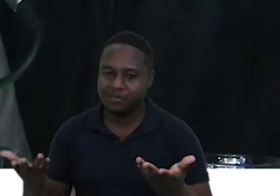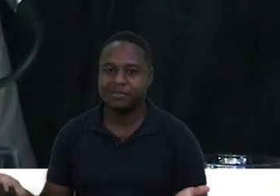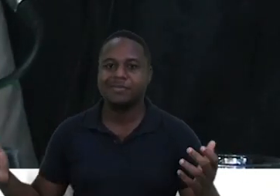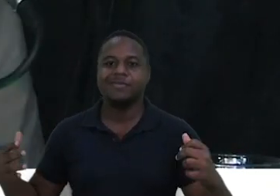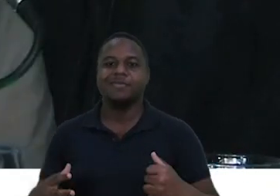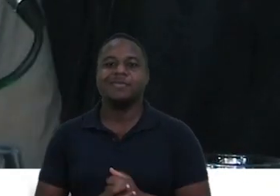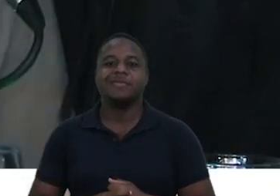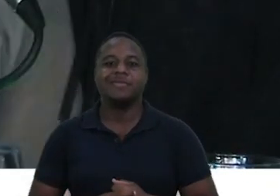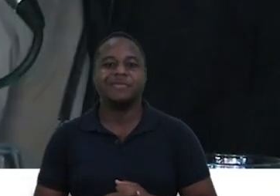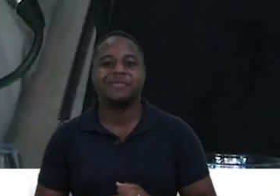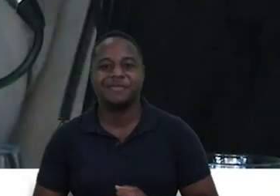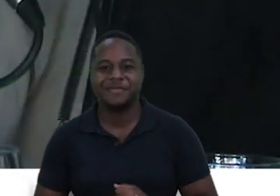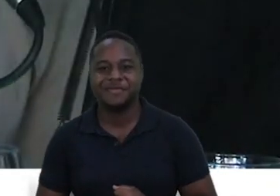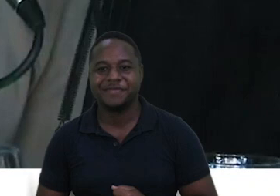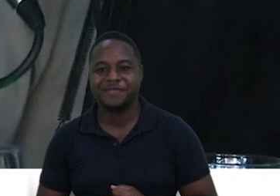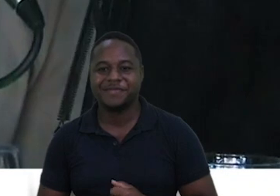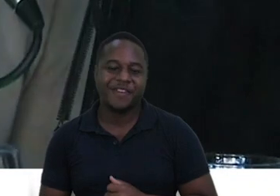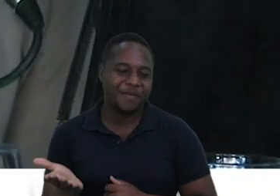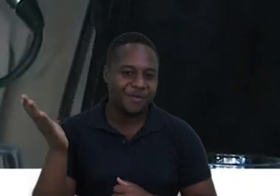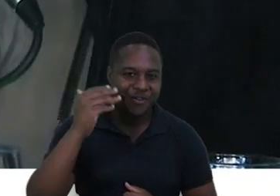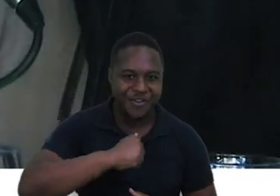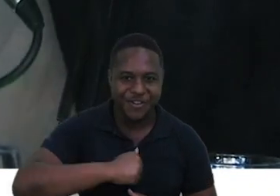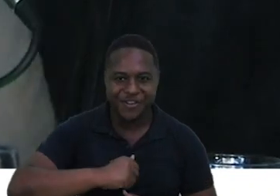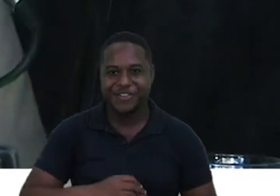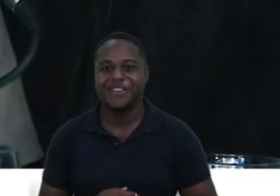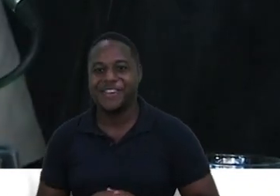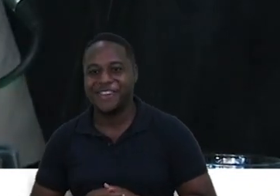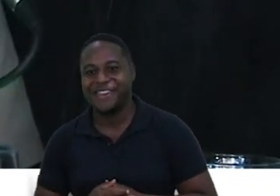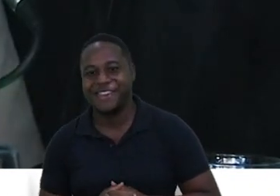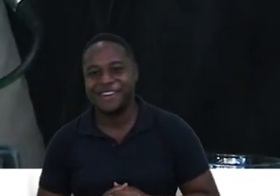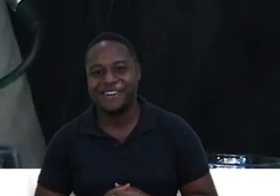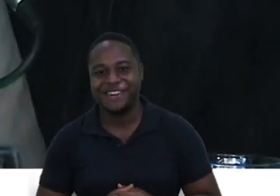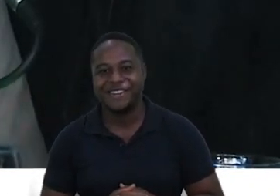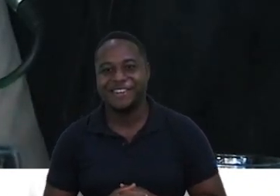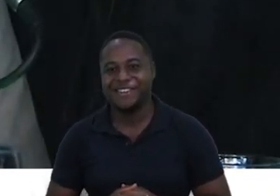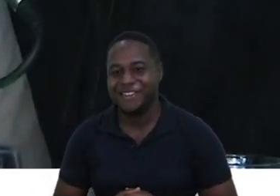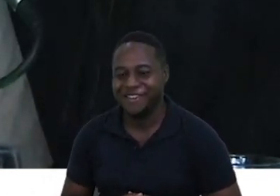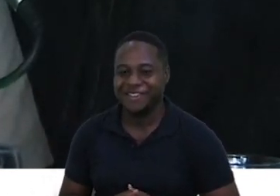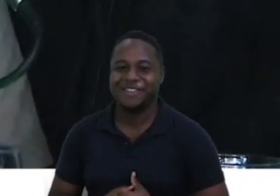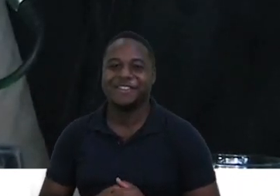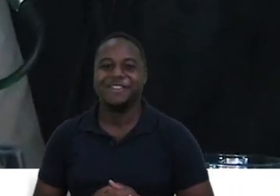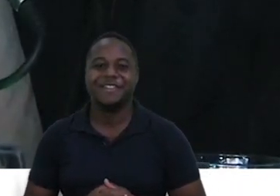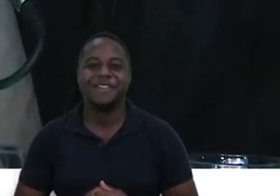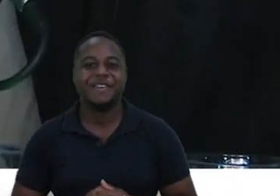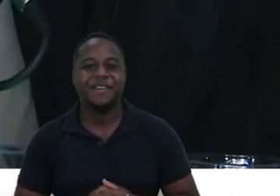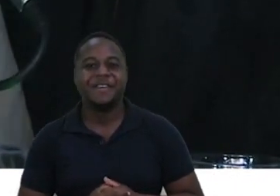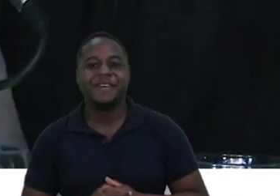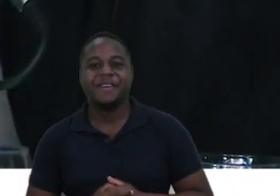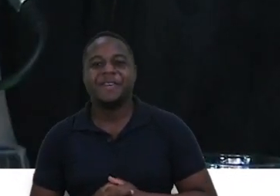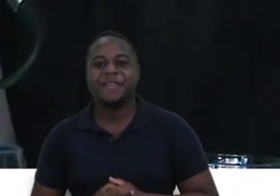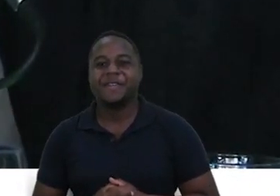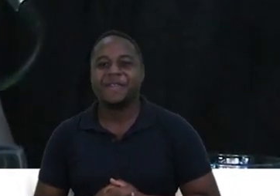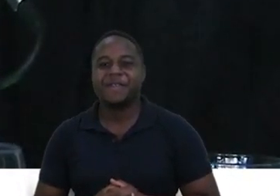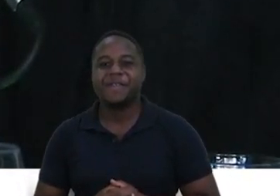Vamos nessa? Vamos. Vamos, vamos embora. Bora dançar um forrozinho. Bora. Bora.